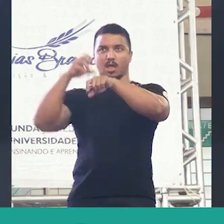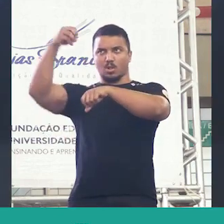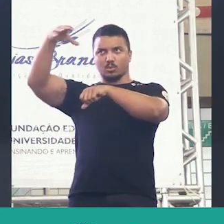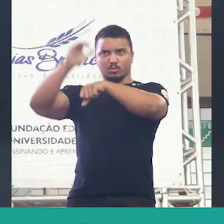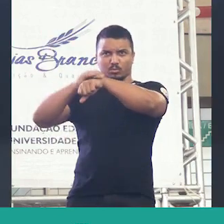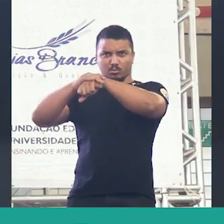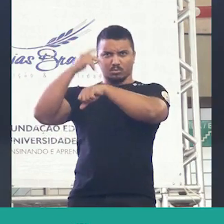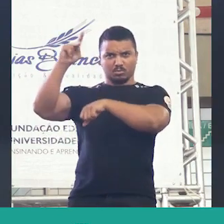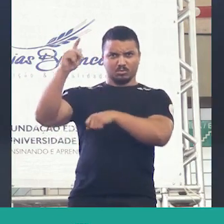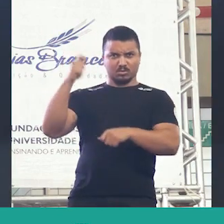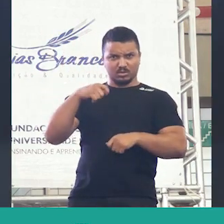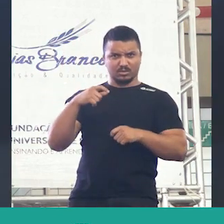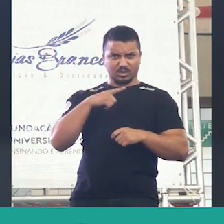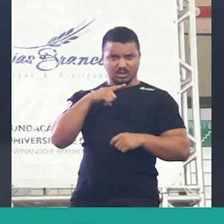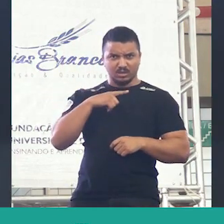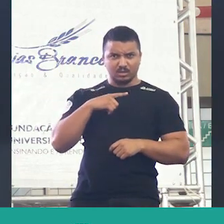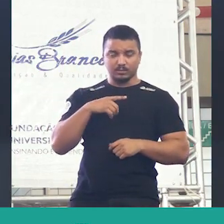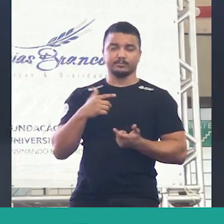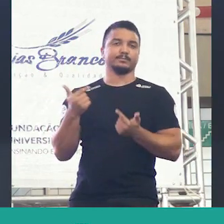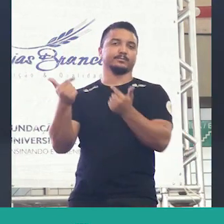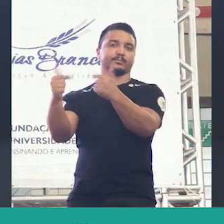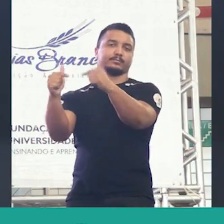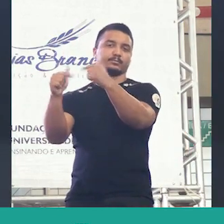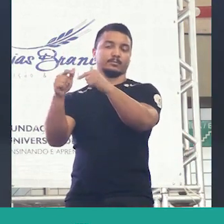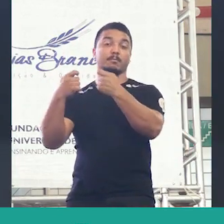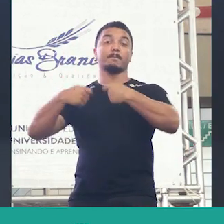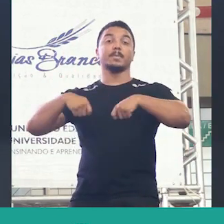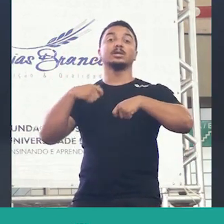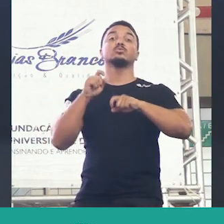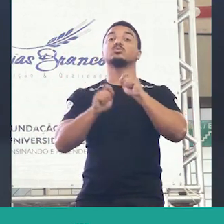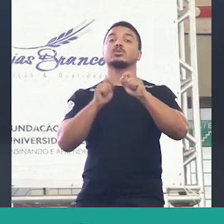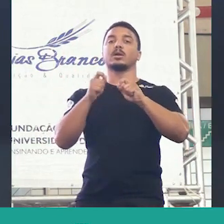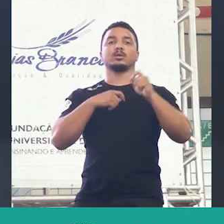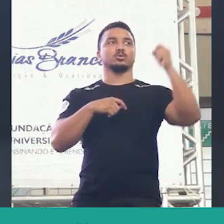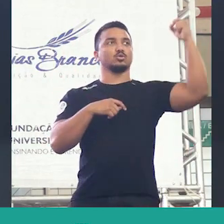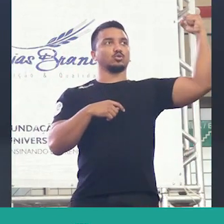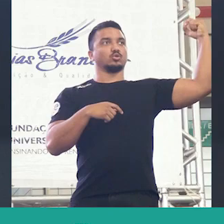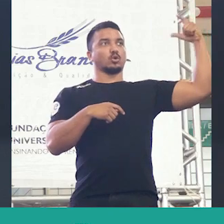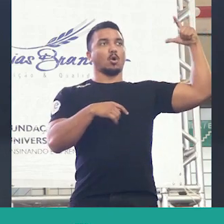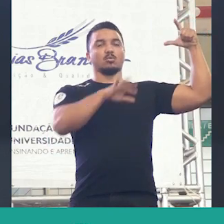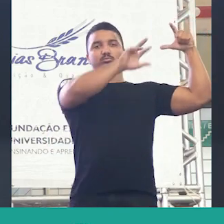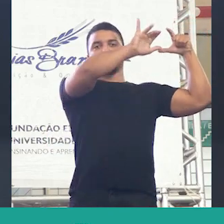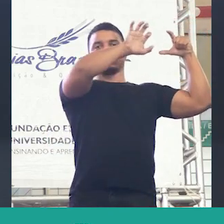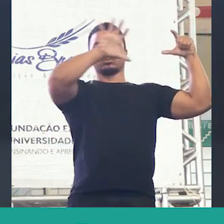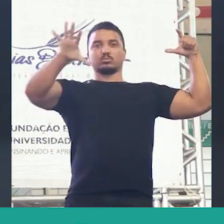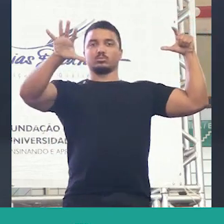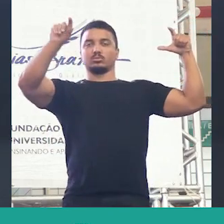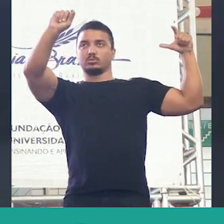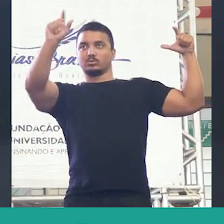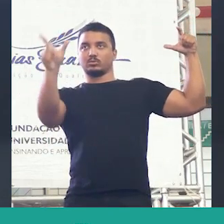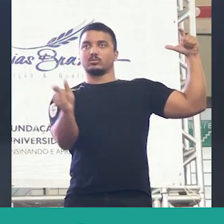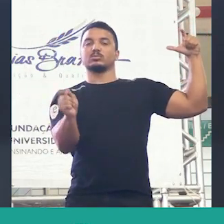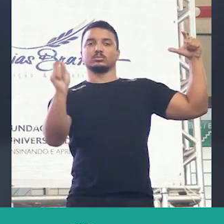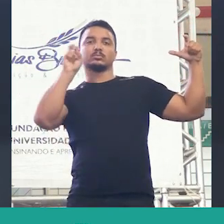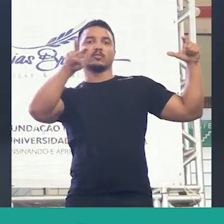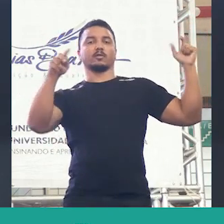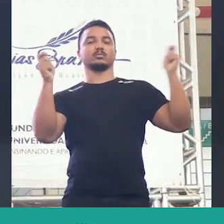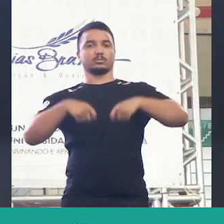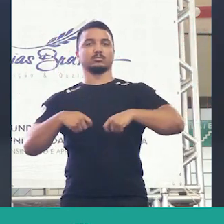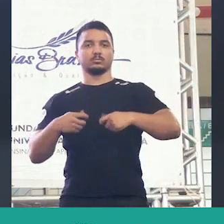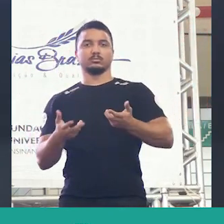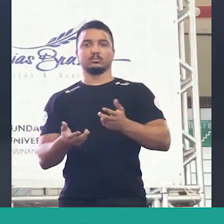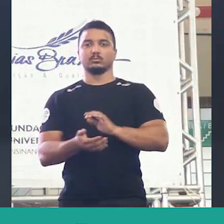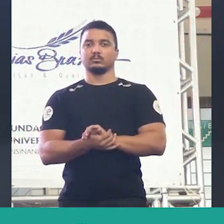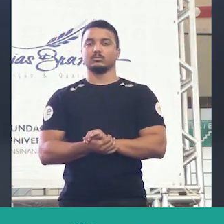própria? Falem. Não. Ela precisa receber luz de quem? Não escutei.